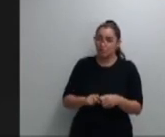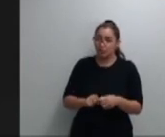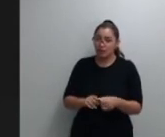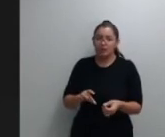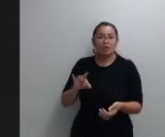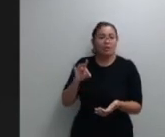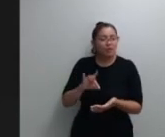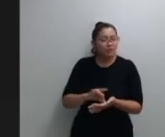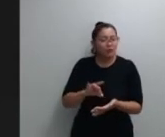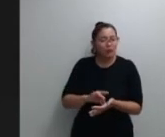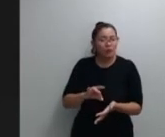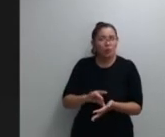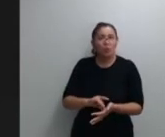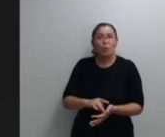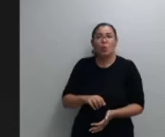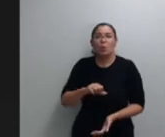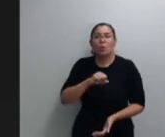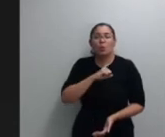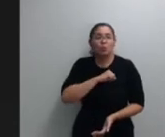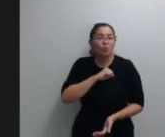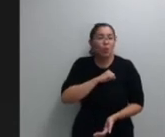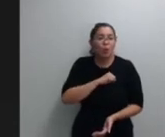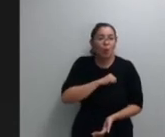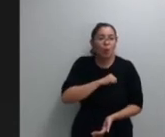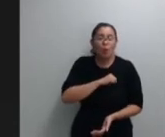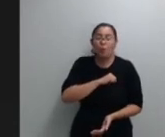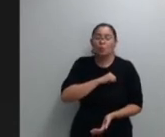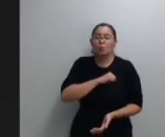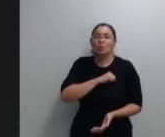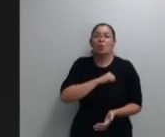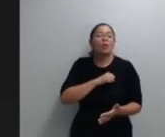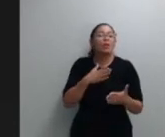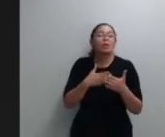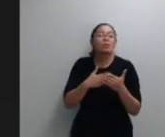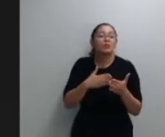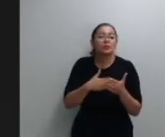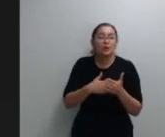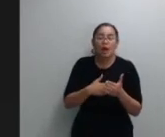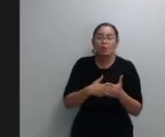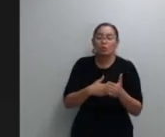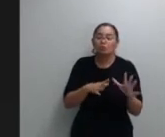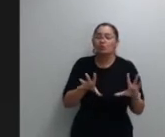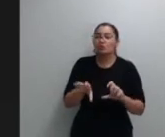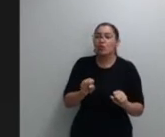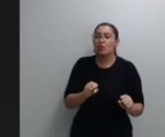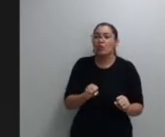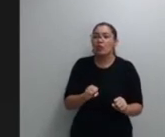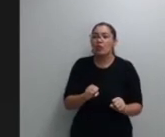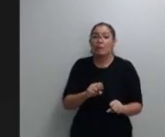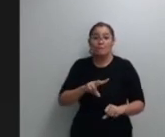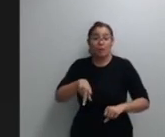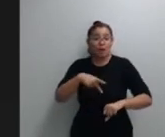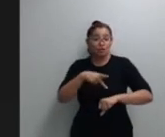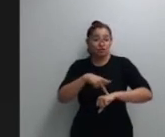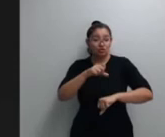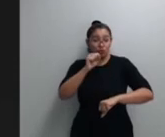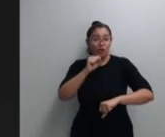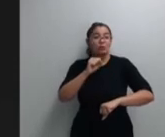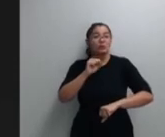seja, número ilimitado de títulos, farra de pós-graduações sim